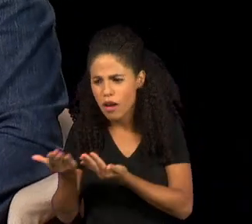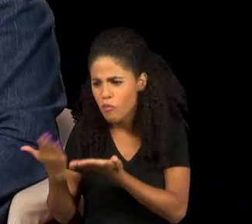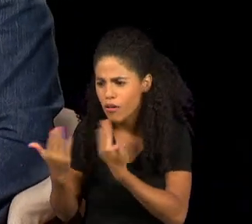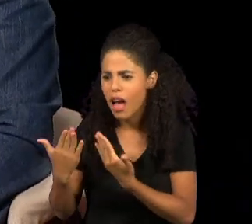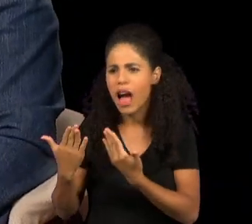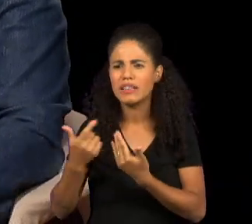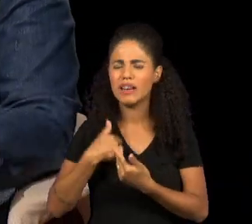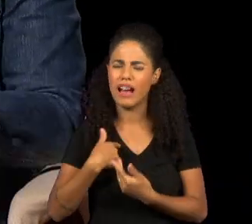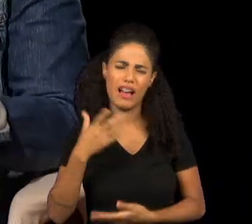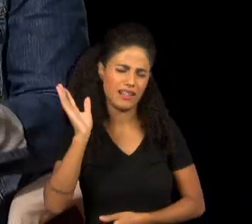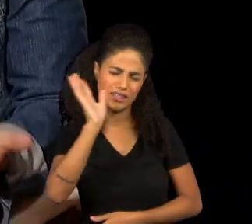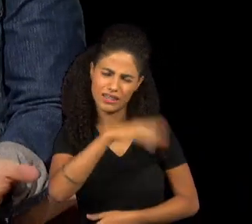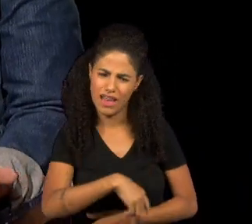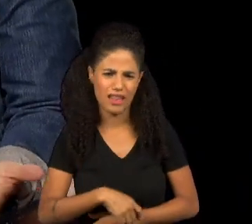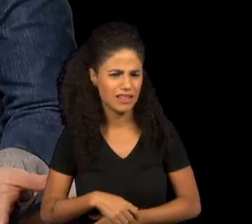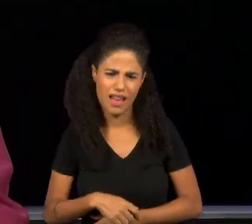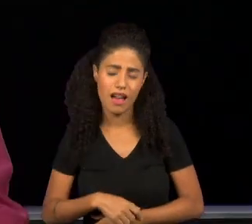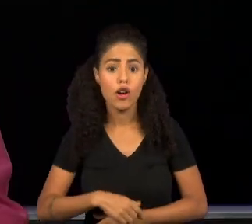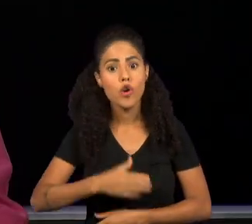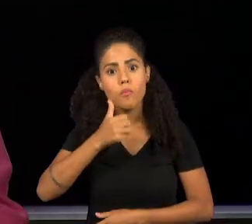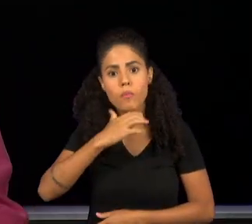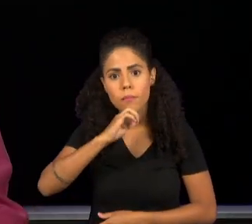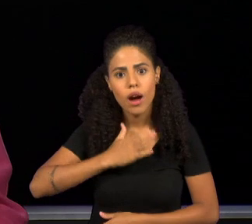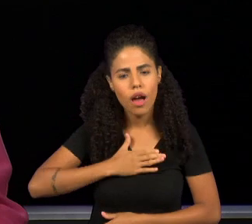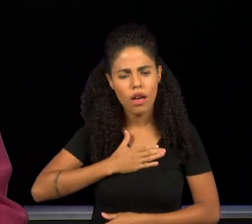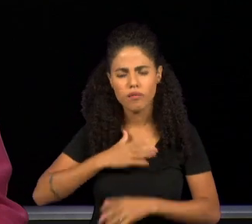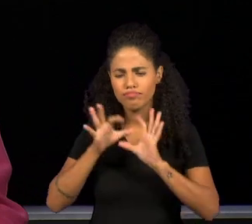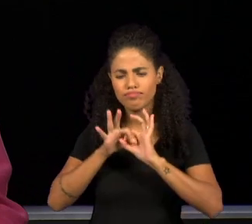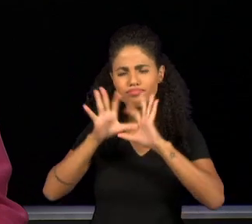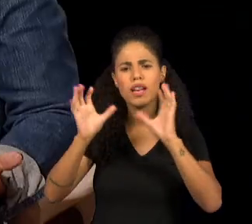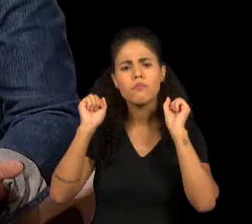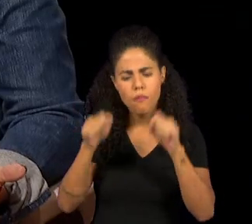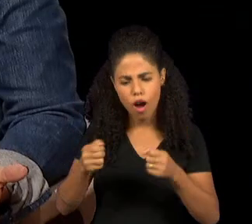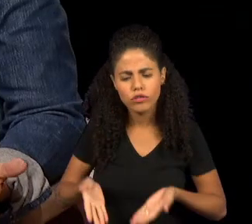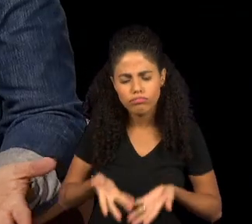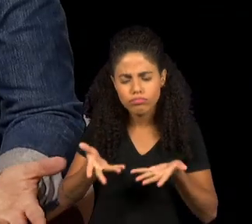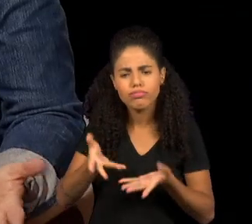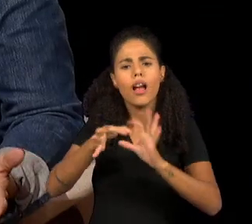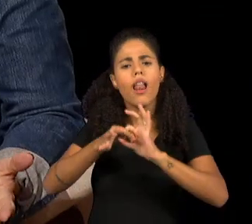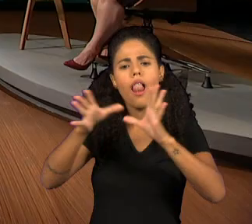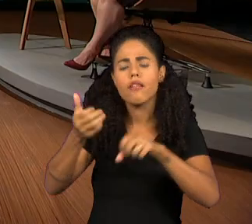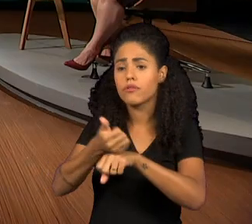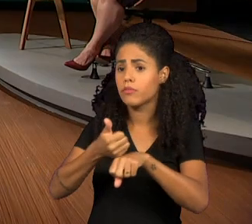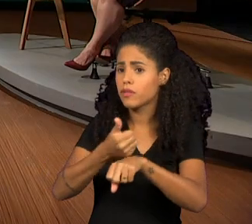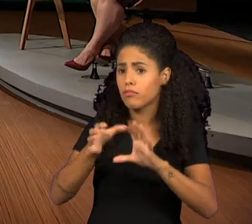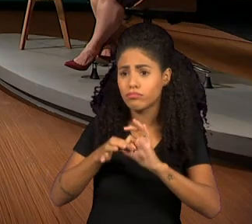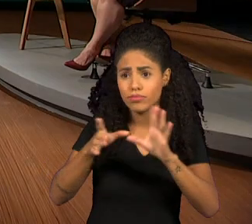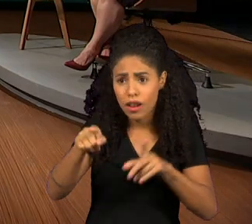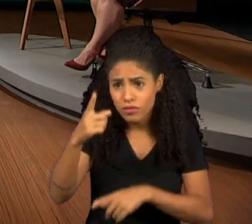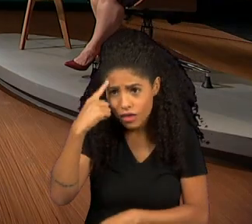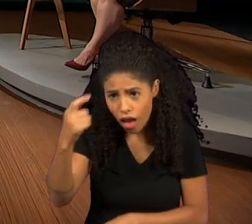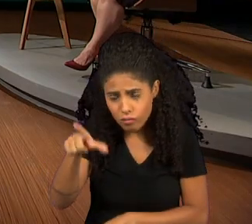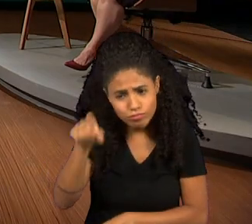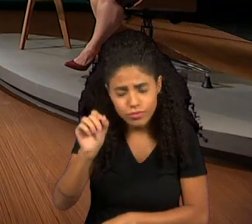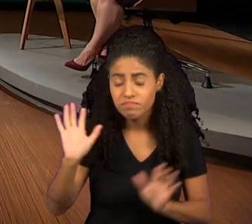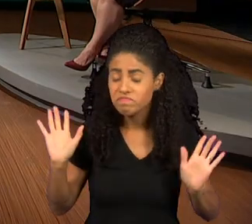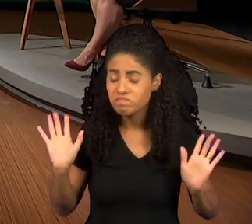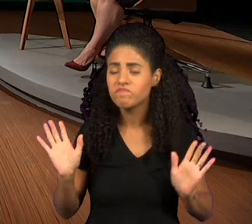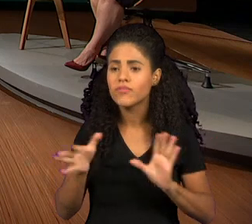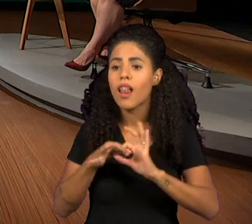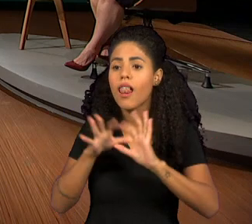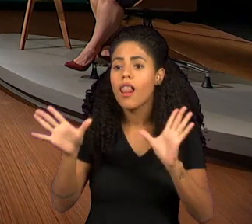muito. Meu pai era muito liberal, no sentido de que eu poderia escolher o que eu quisesse fazer. Mas eu acho que nem ele, nem